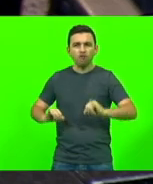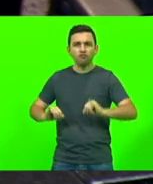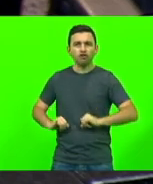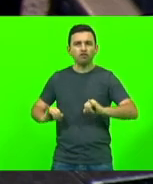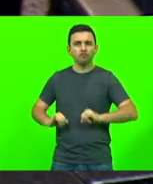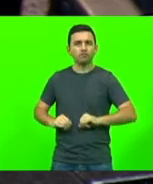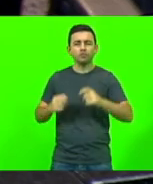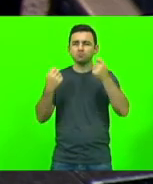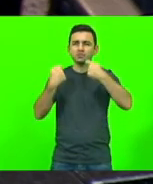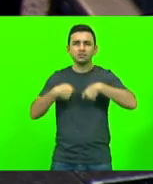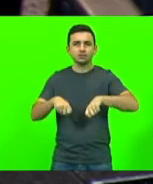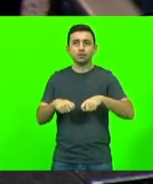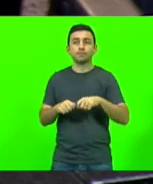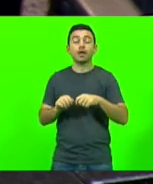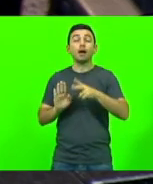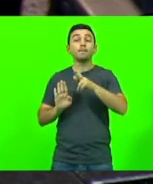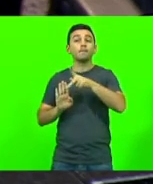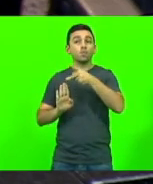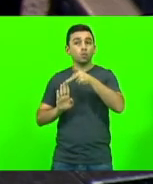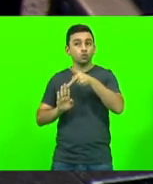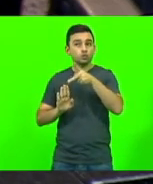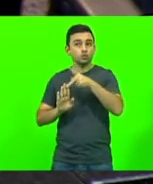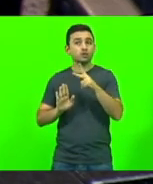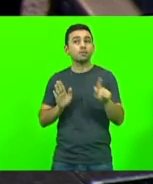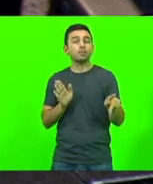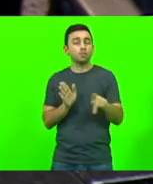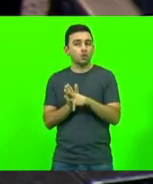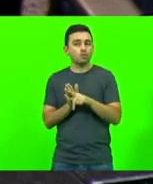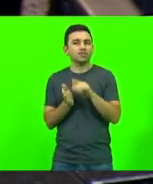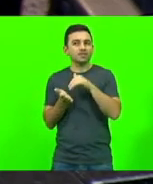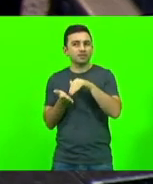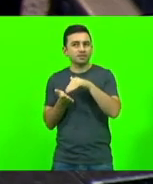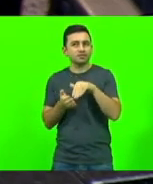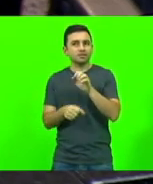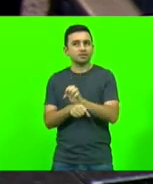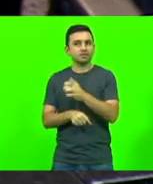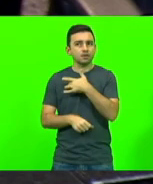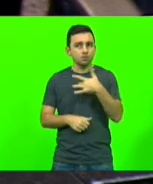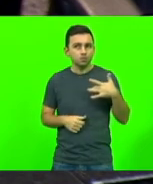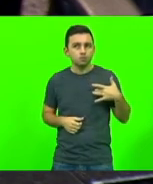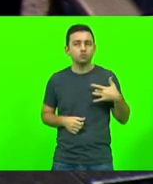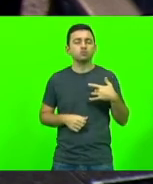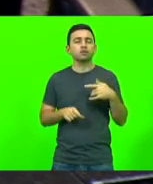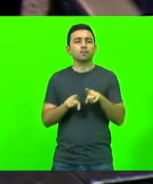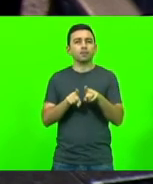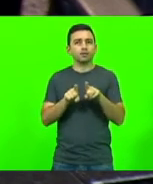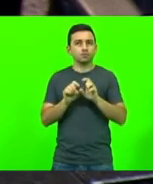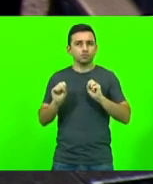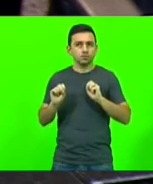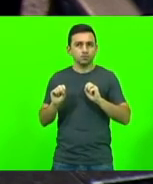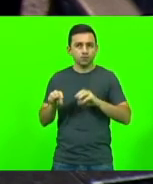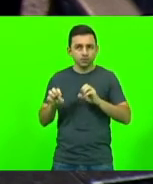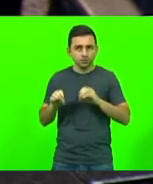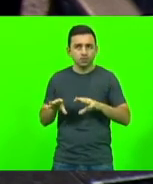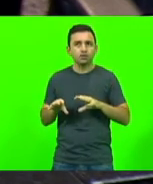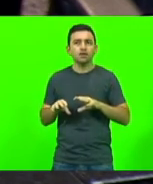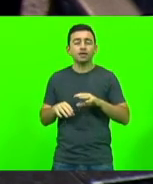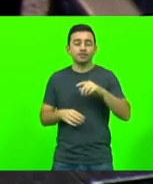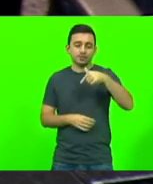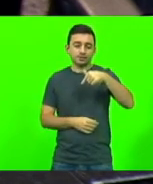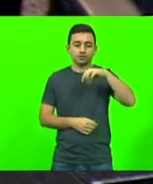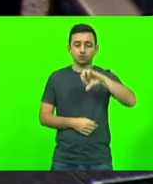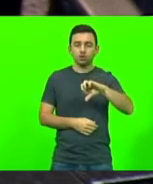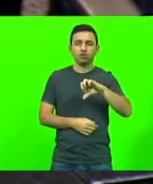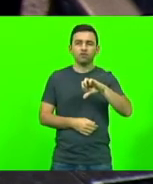A atual portaria conjunta da Secretaria do Estado de Saúde e a Secretaria de Educação, número 79, de